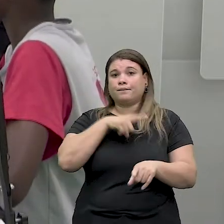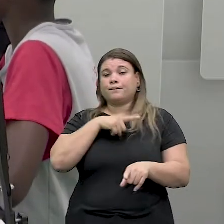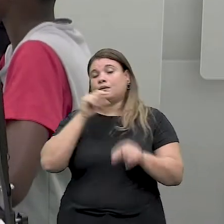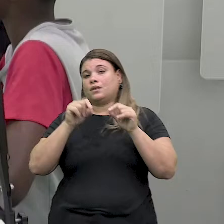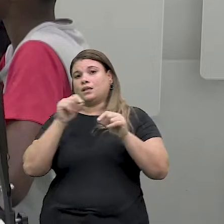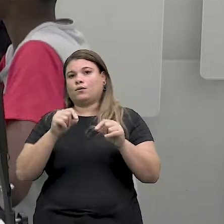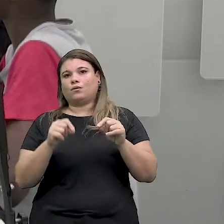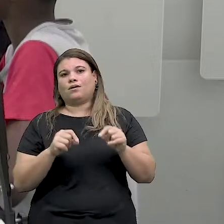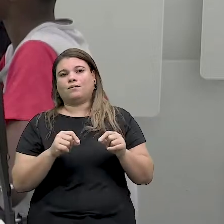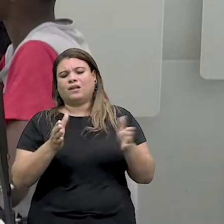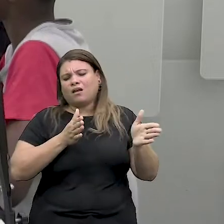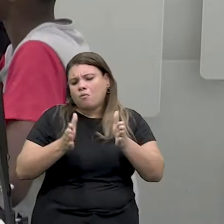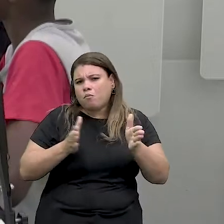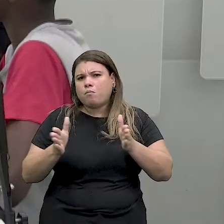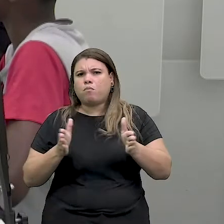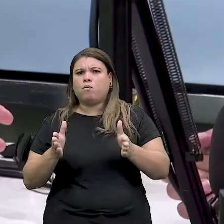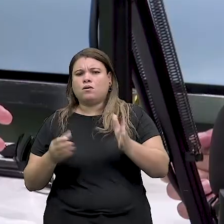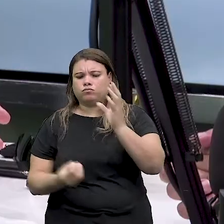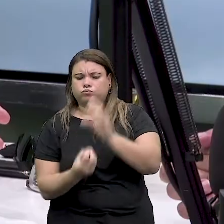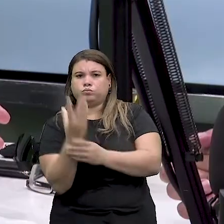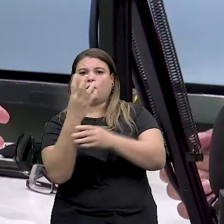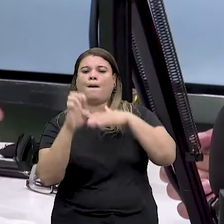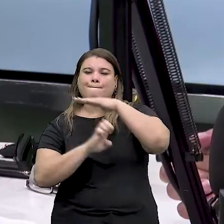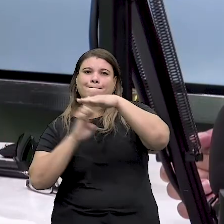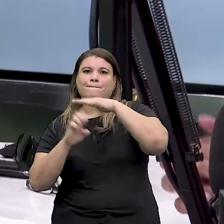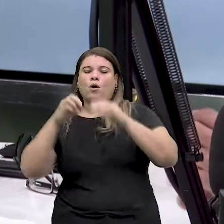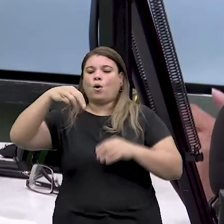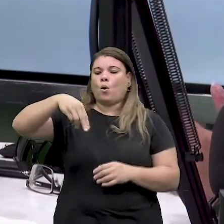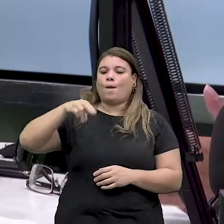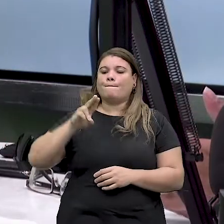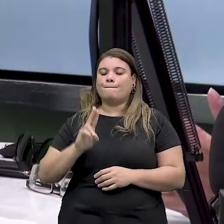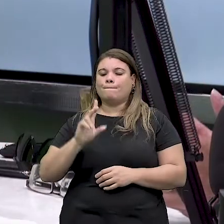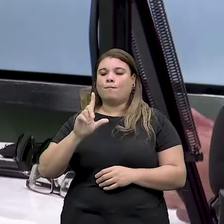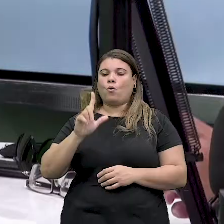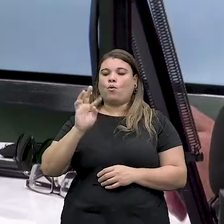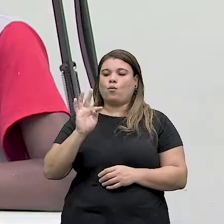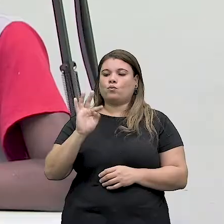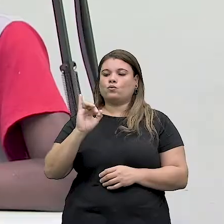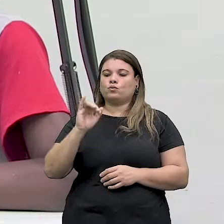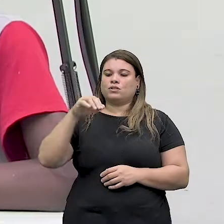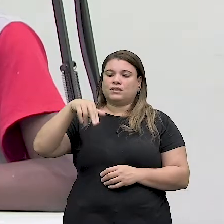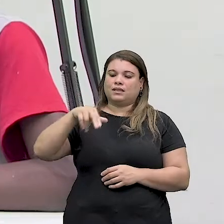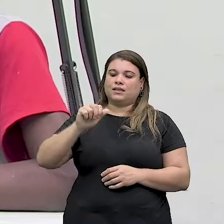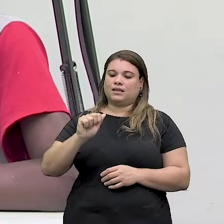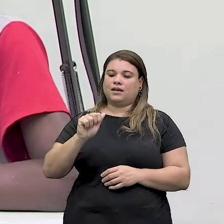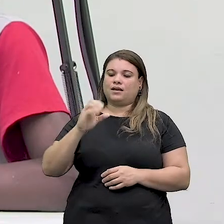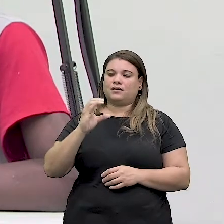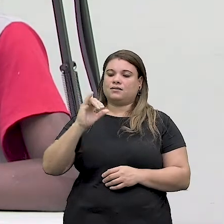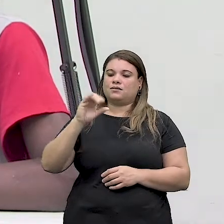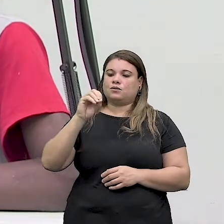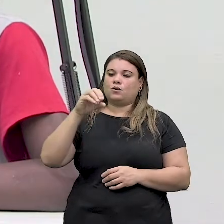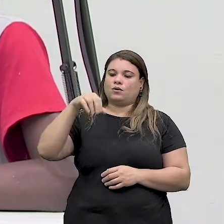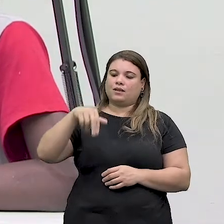multinacionais ou transnacionais, né? Essa Empresa grande. com filiais, né, em outros países. Aí né?